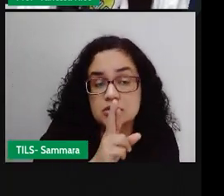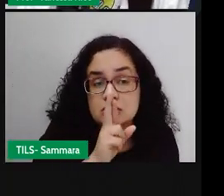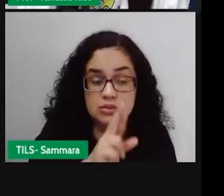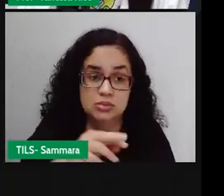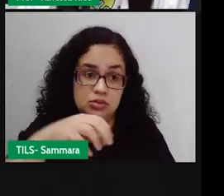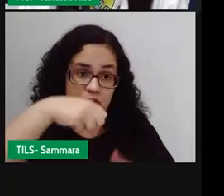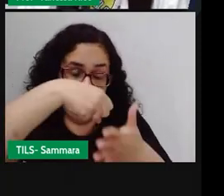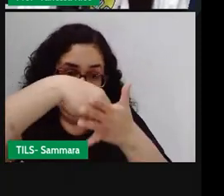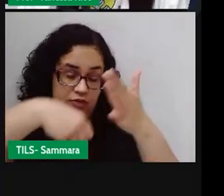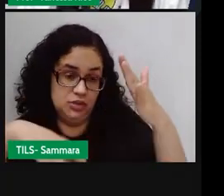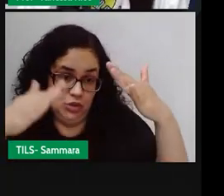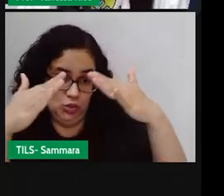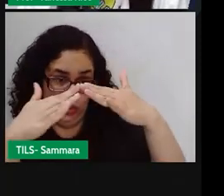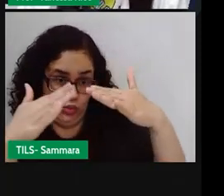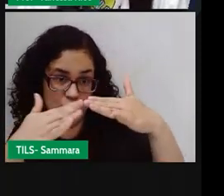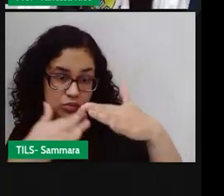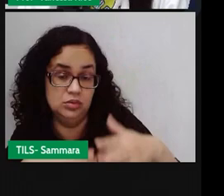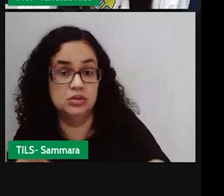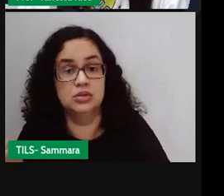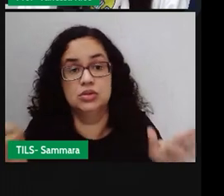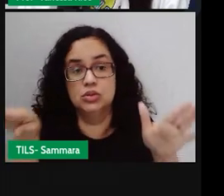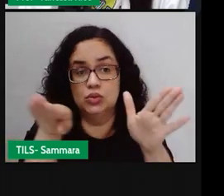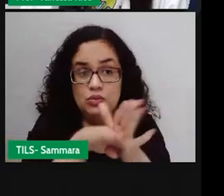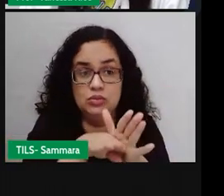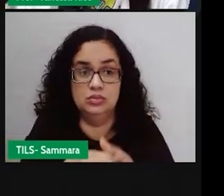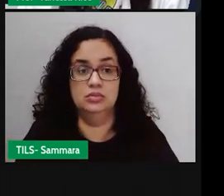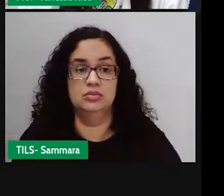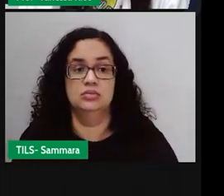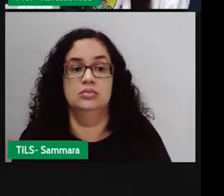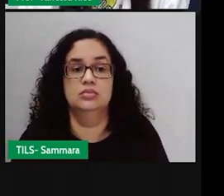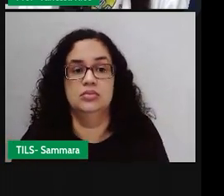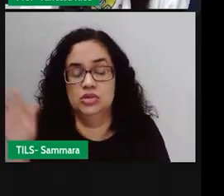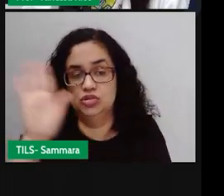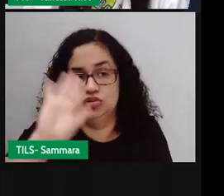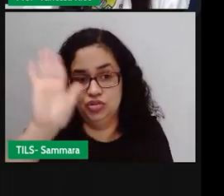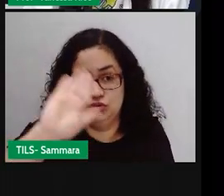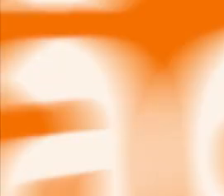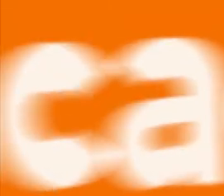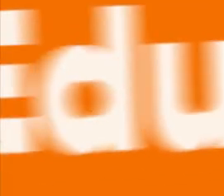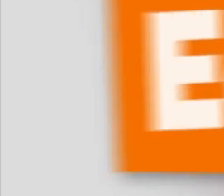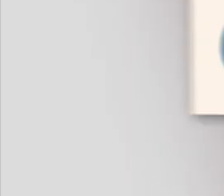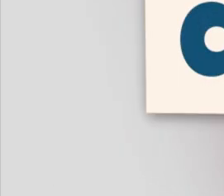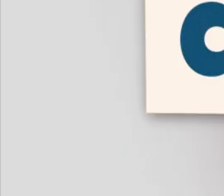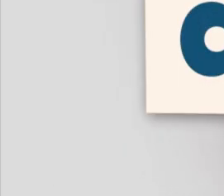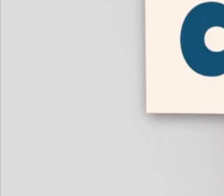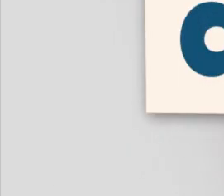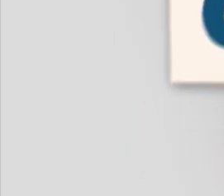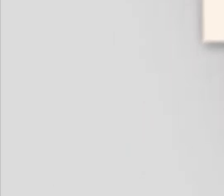atividade em sua casa. E a gente se encontra. Tchau, tchau.